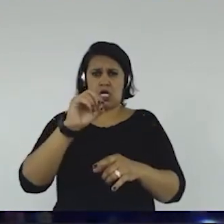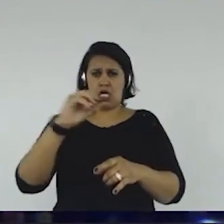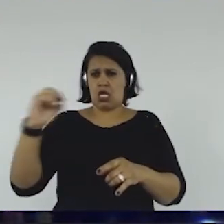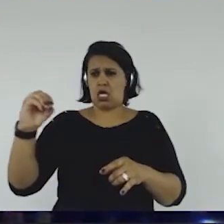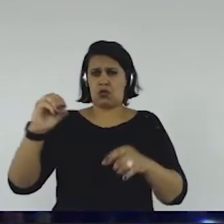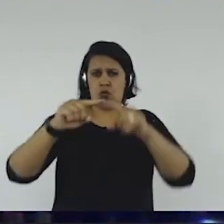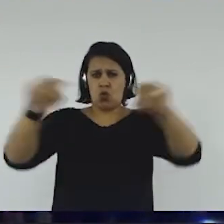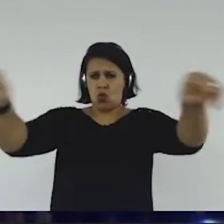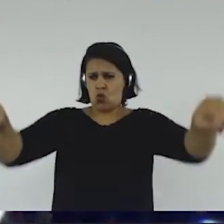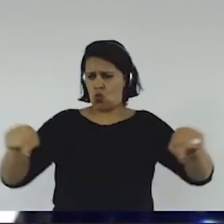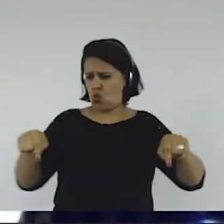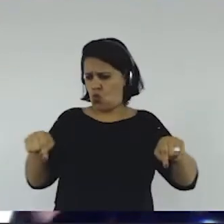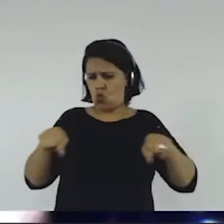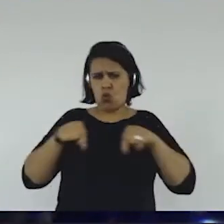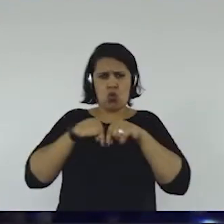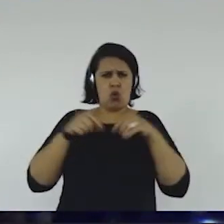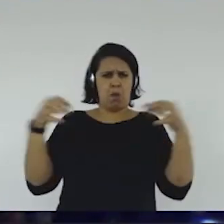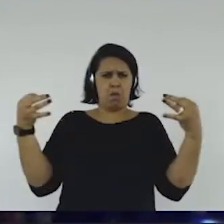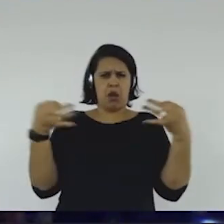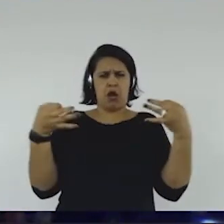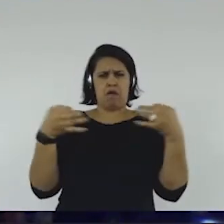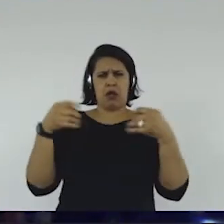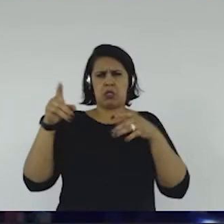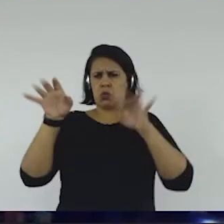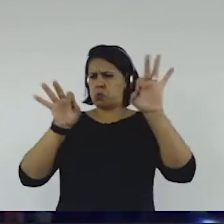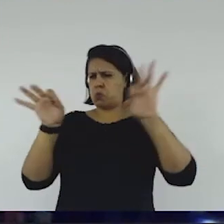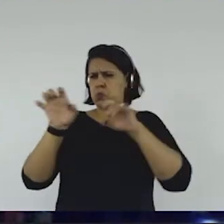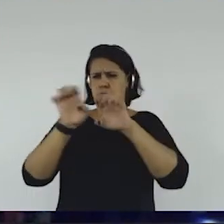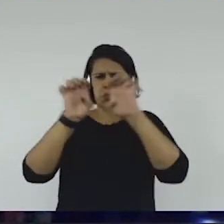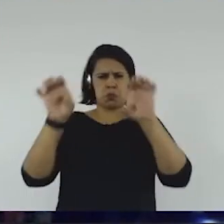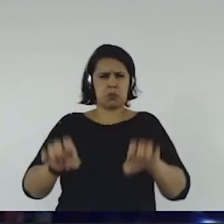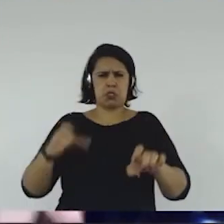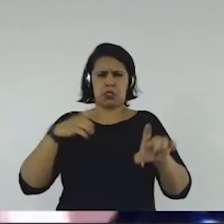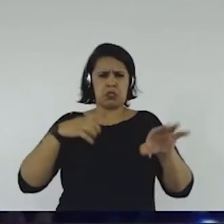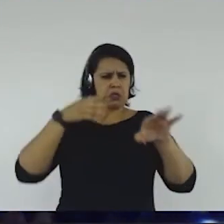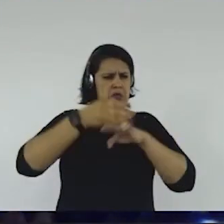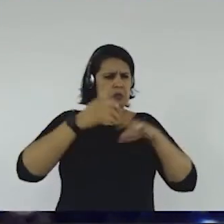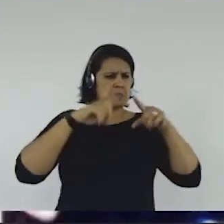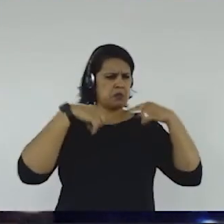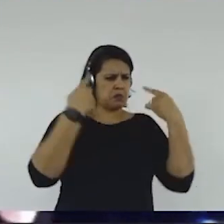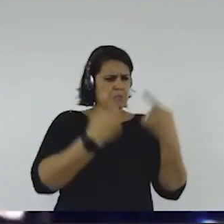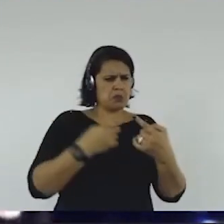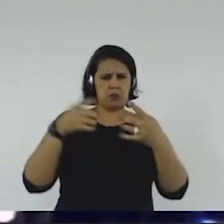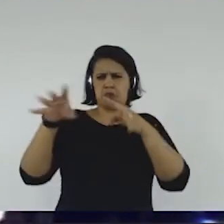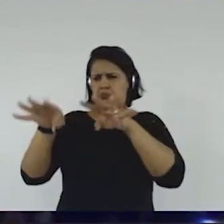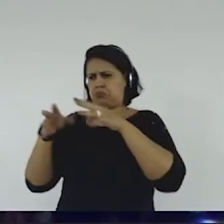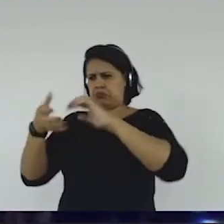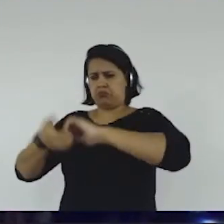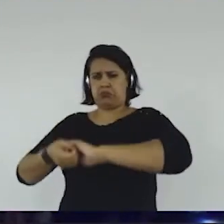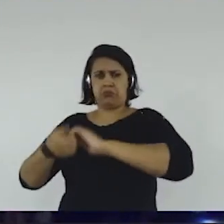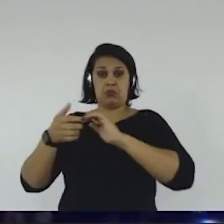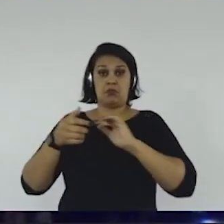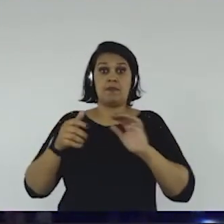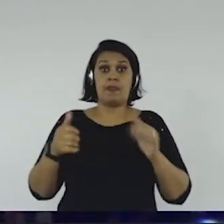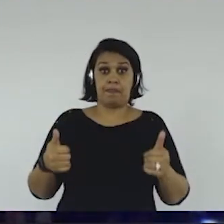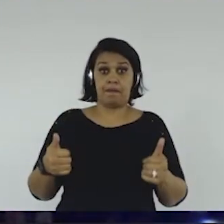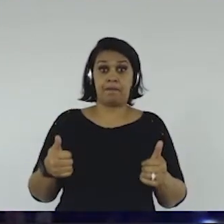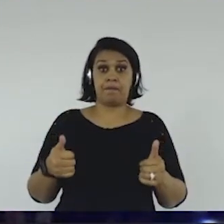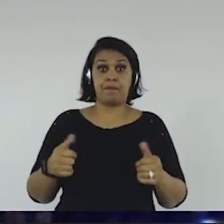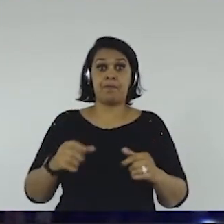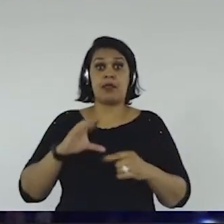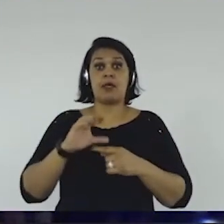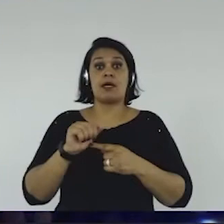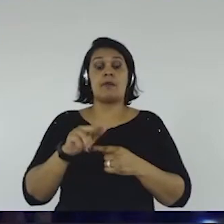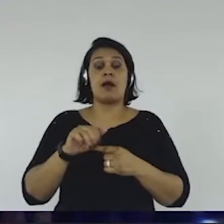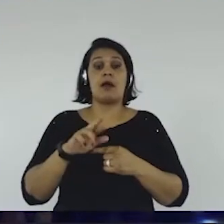quadrados, com toda uma estrutura para a realização de audiências de arbitragem, de sessões de mediação. A Camarb